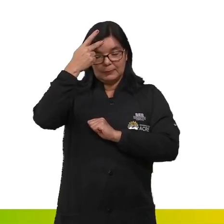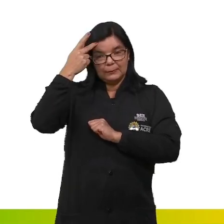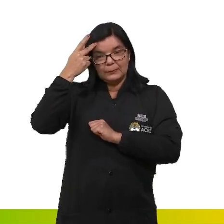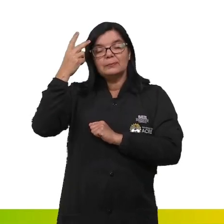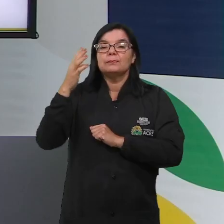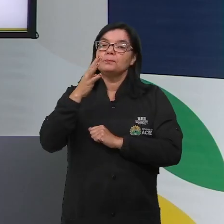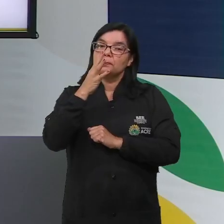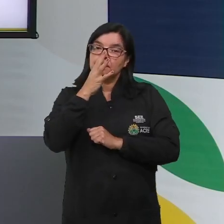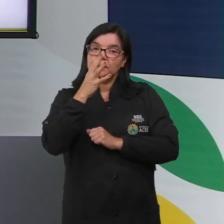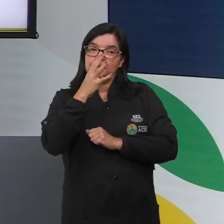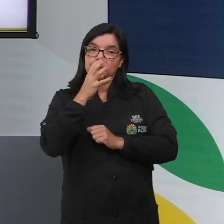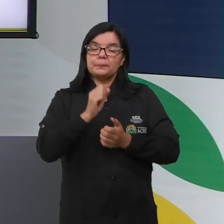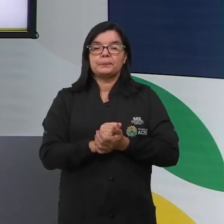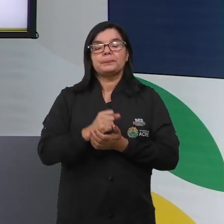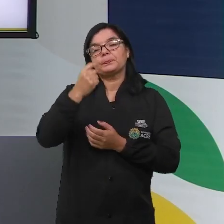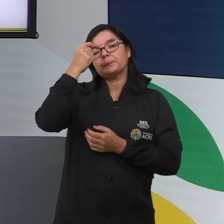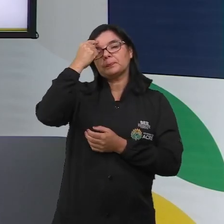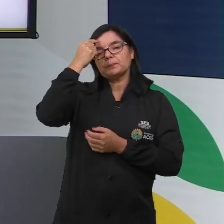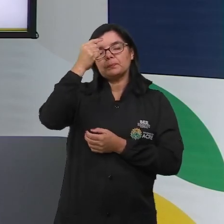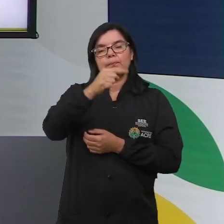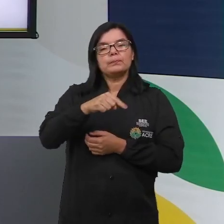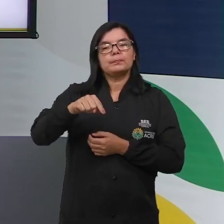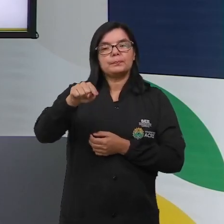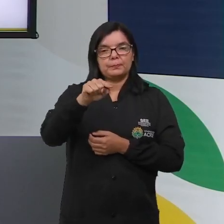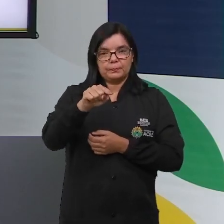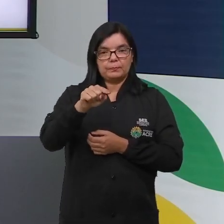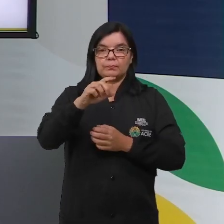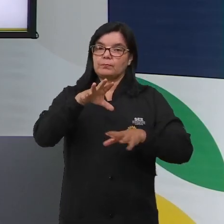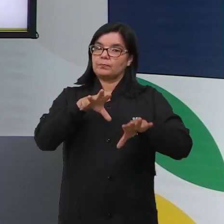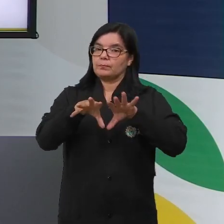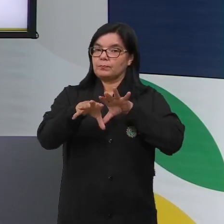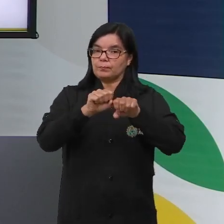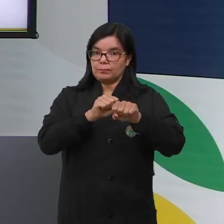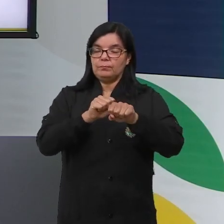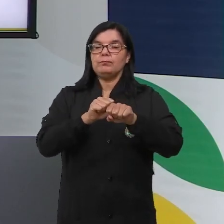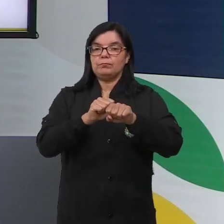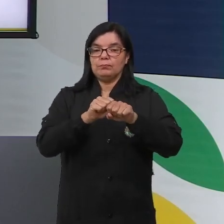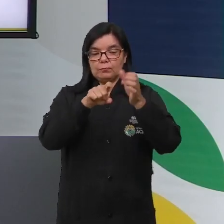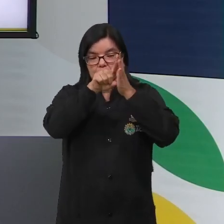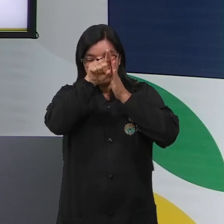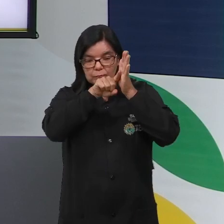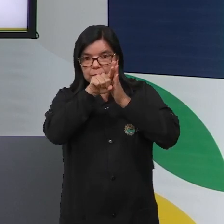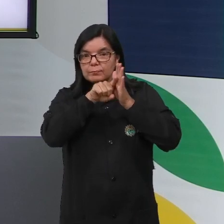público-alvo, quer dizer, imagina que você é uma pessoa formada é um